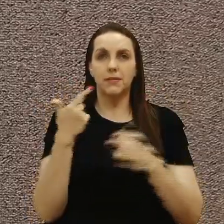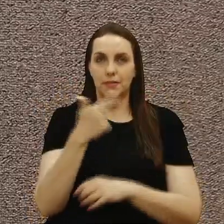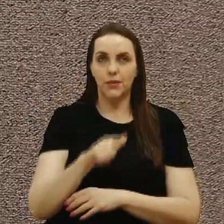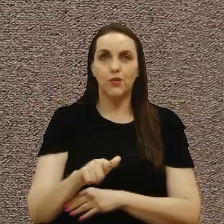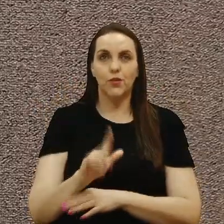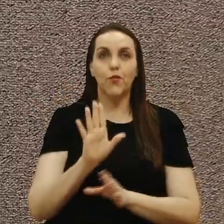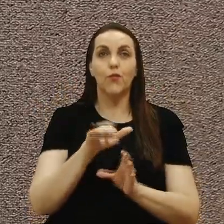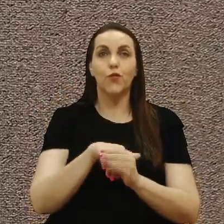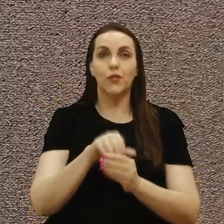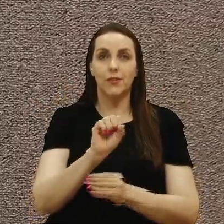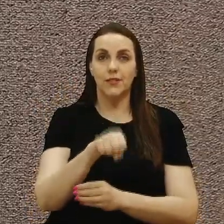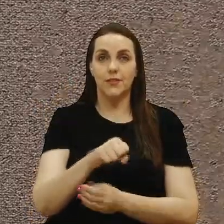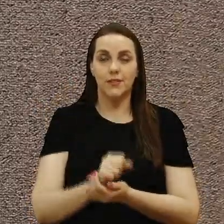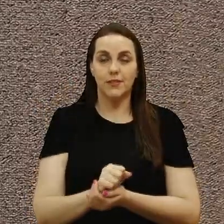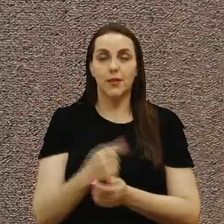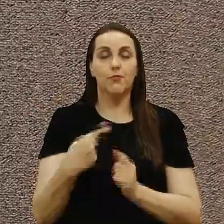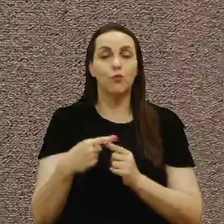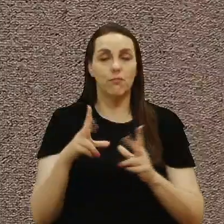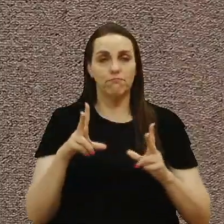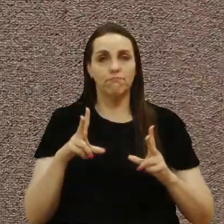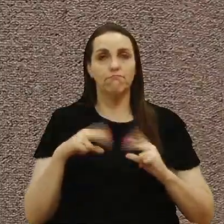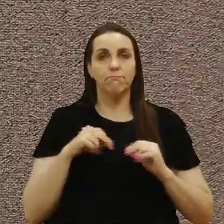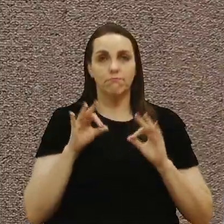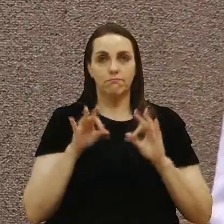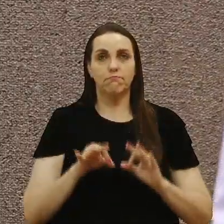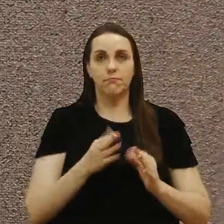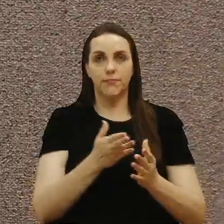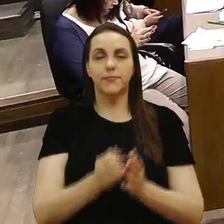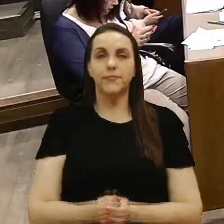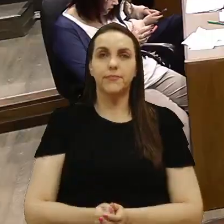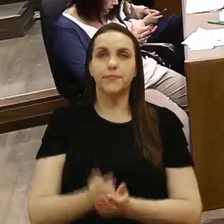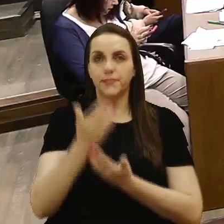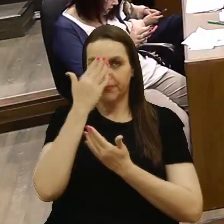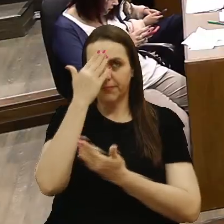votarei sim, porque é de mérito. Obrigado, senhora presidente. Obrigada.